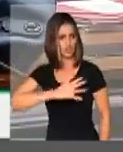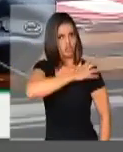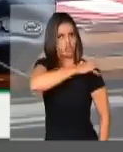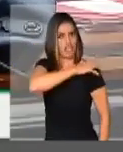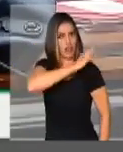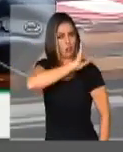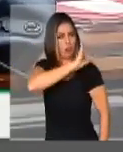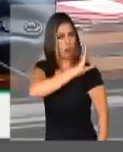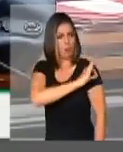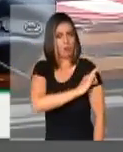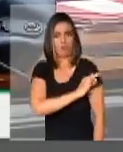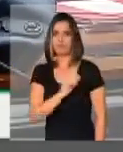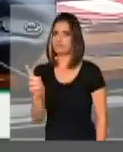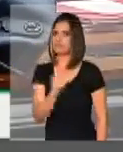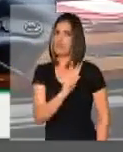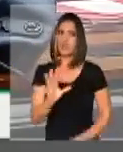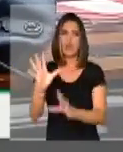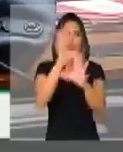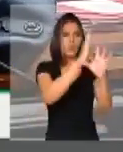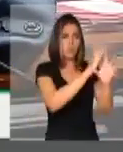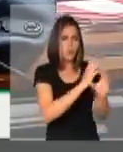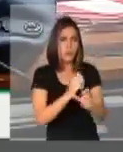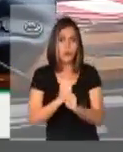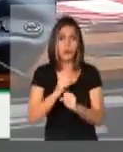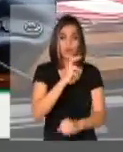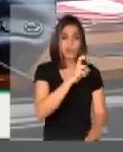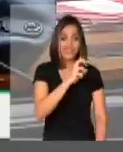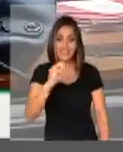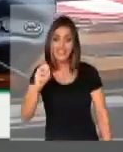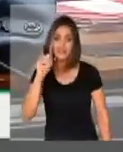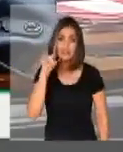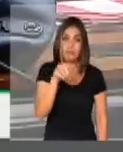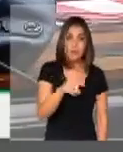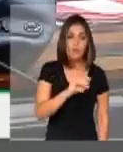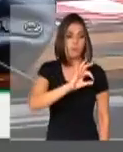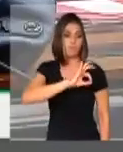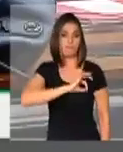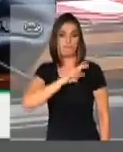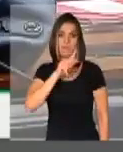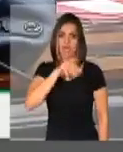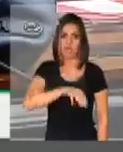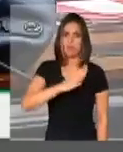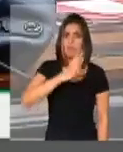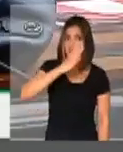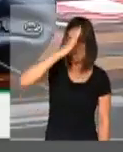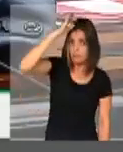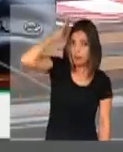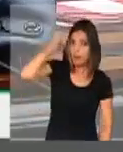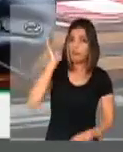Nós somos mais de 500 mil policiais e bombeiros militares nos estados.